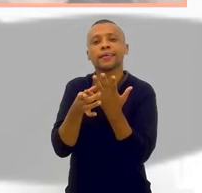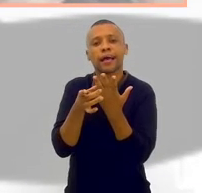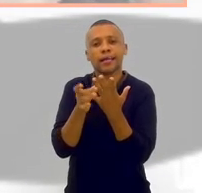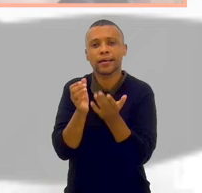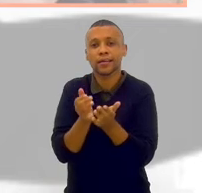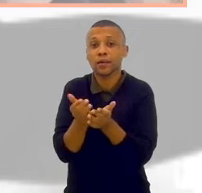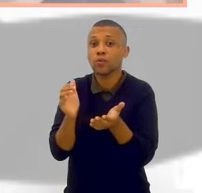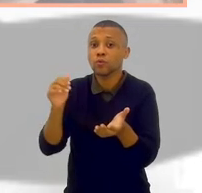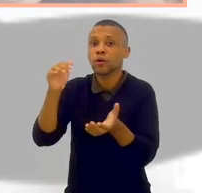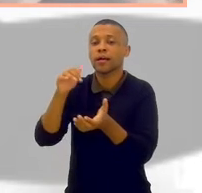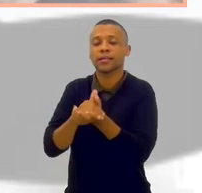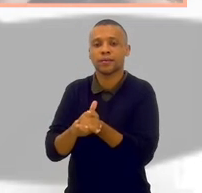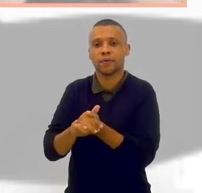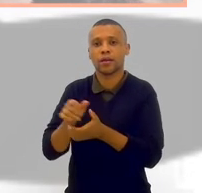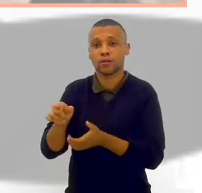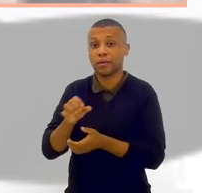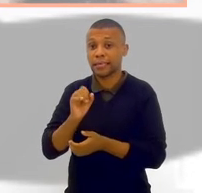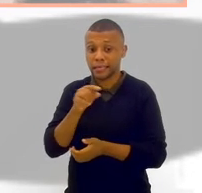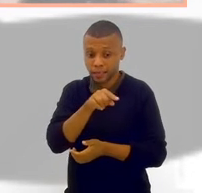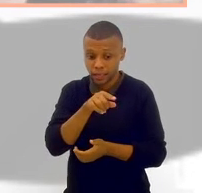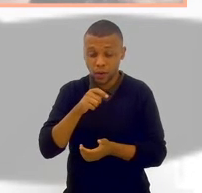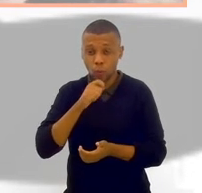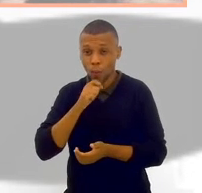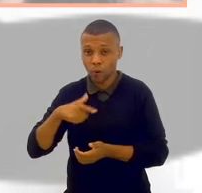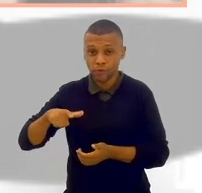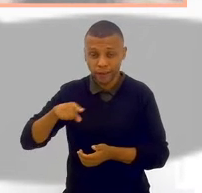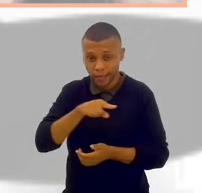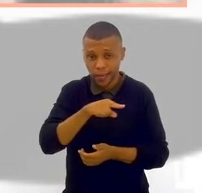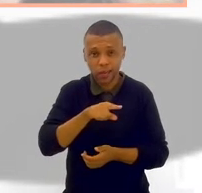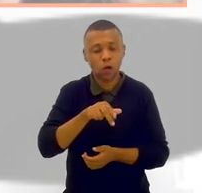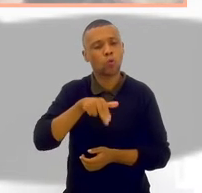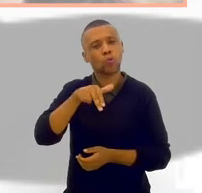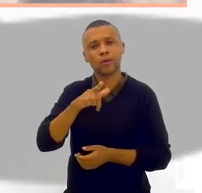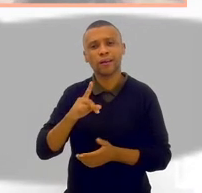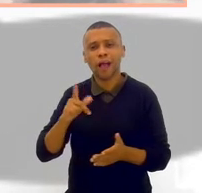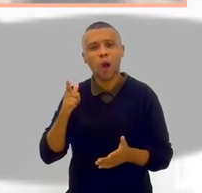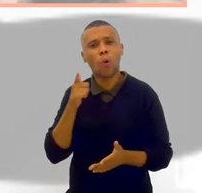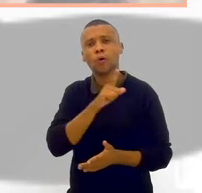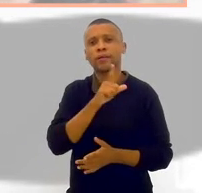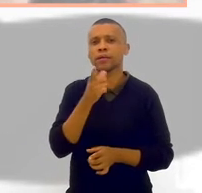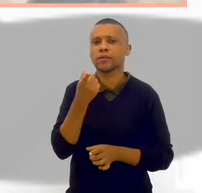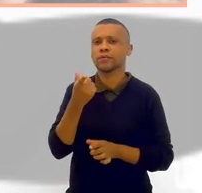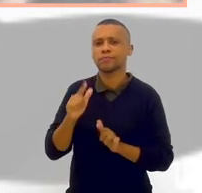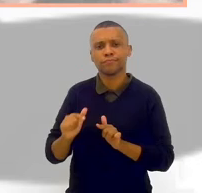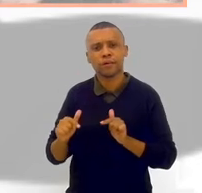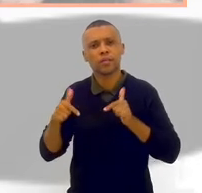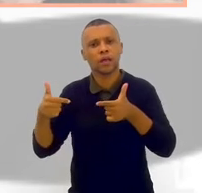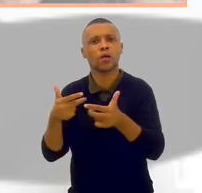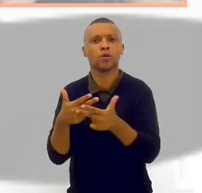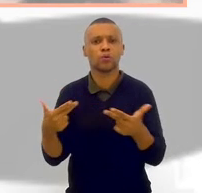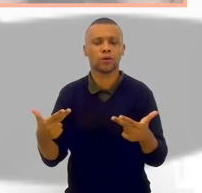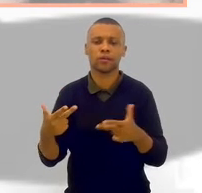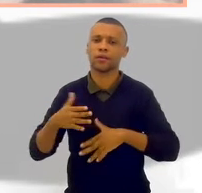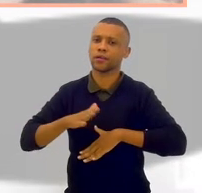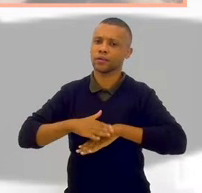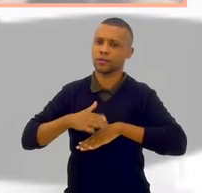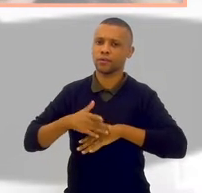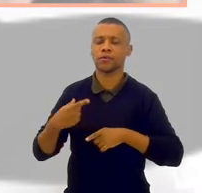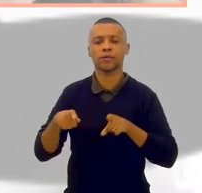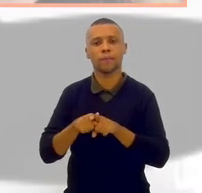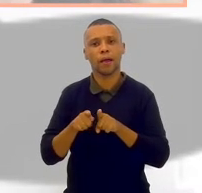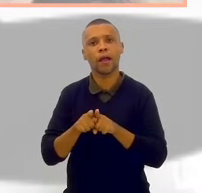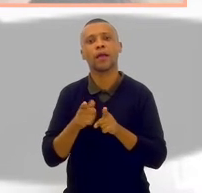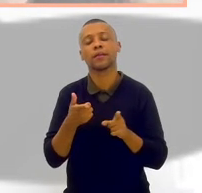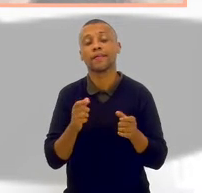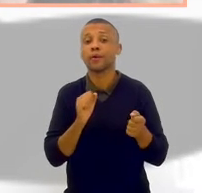César, a Maria, né? Então, se não fosse a Maria, eu jamais teria conseguido fazer tudo que eu fiz. E também eu